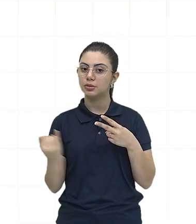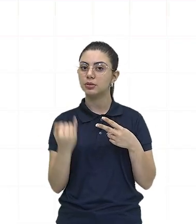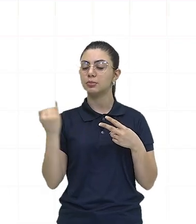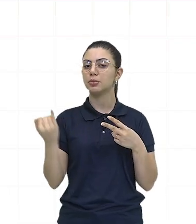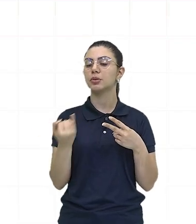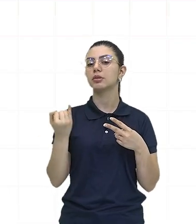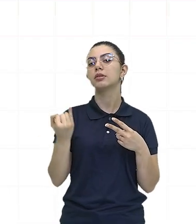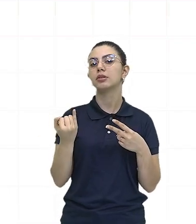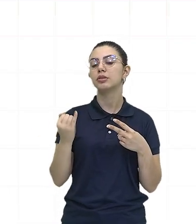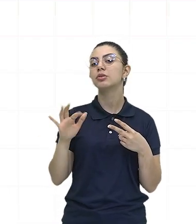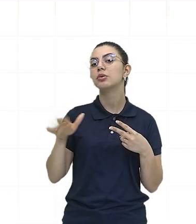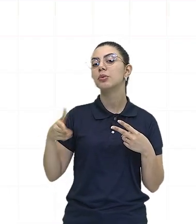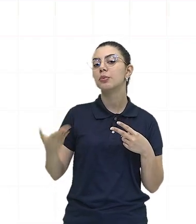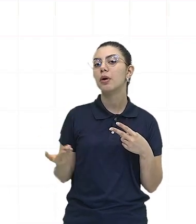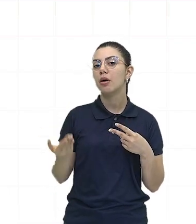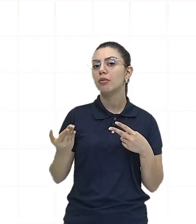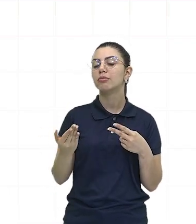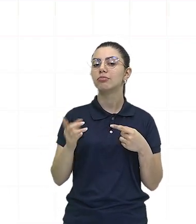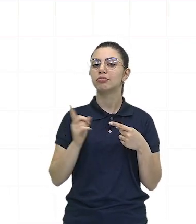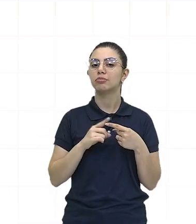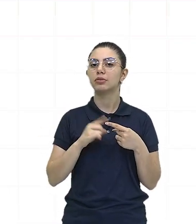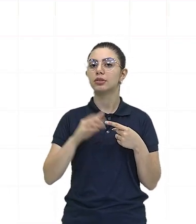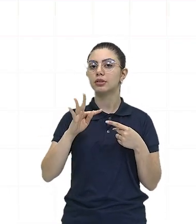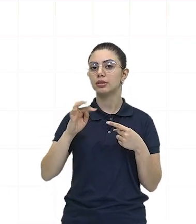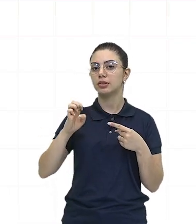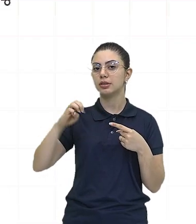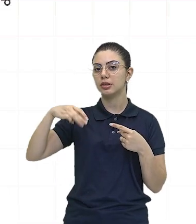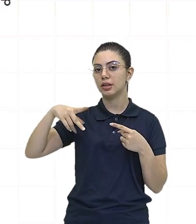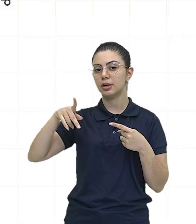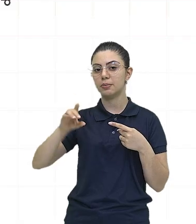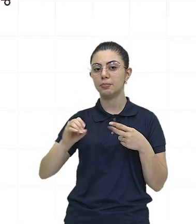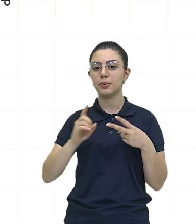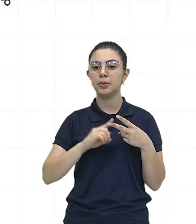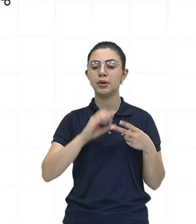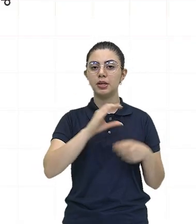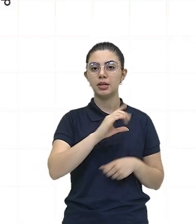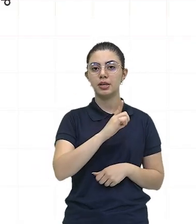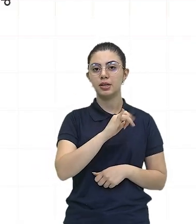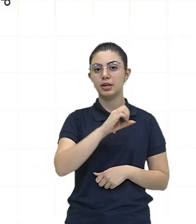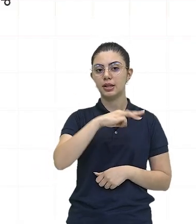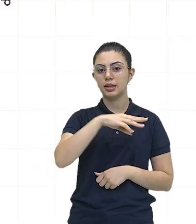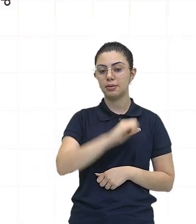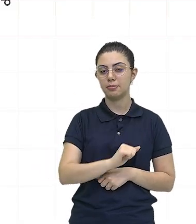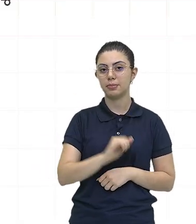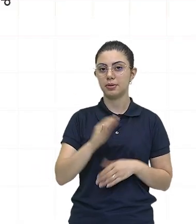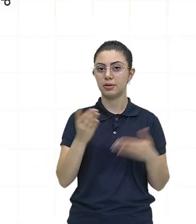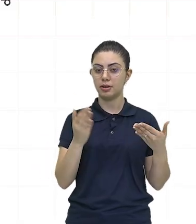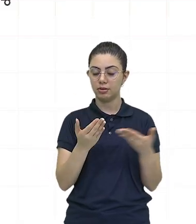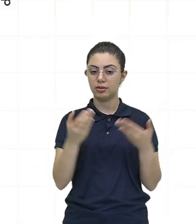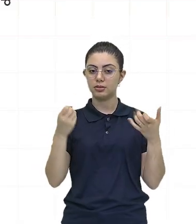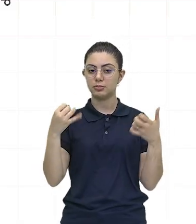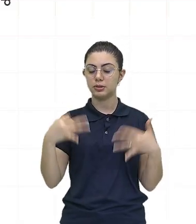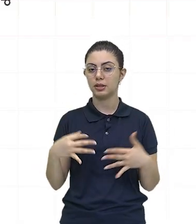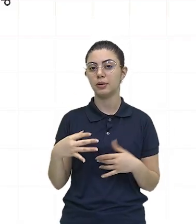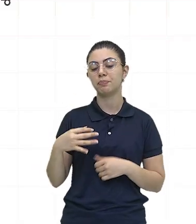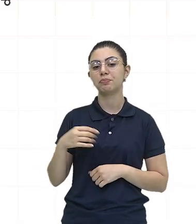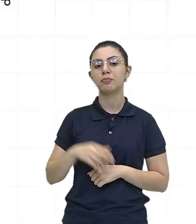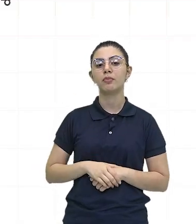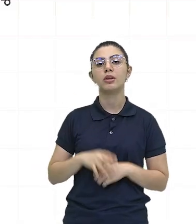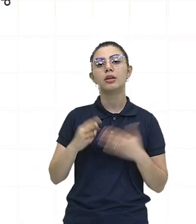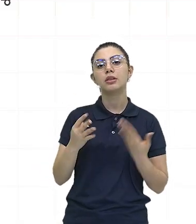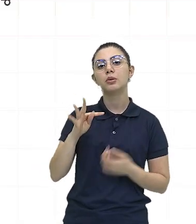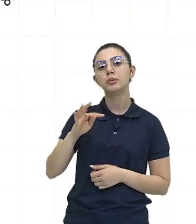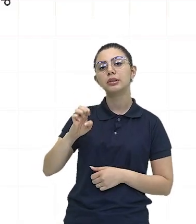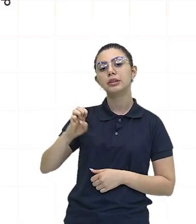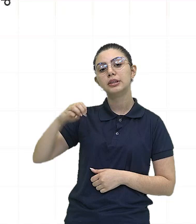a diferença dos conceitos de tempo e clima. O tempo, né, é importante entender, porque quando a